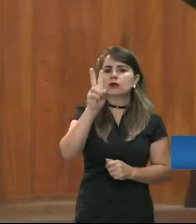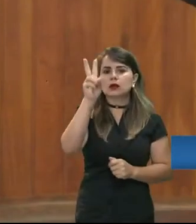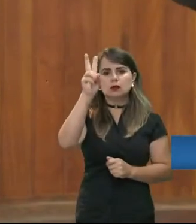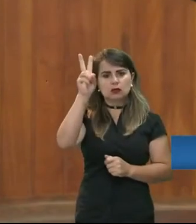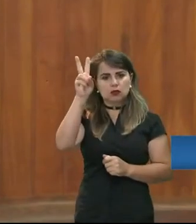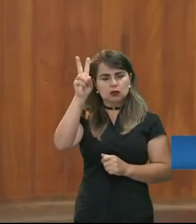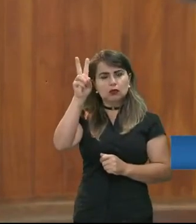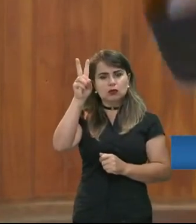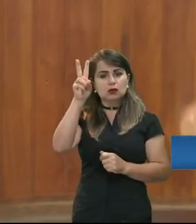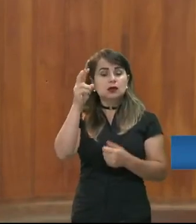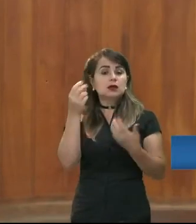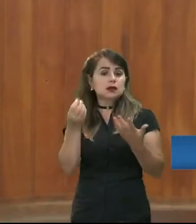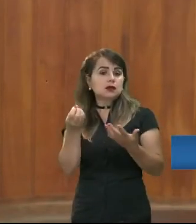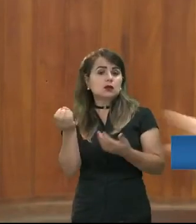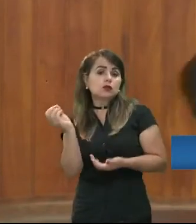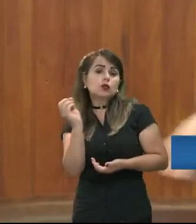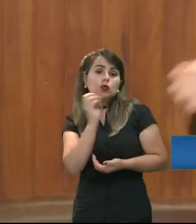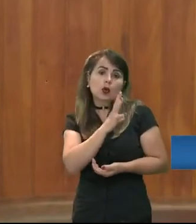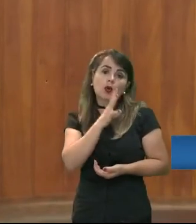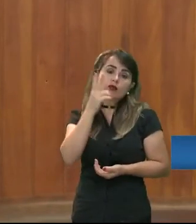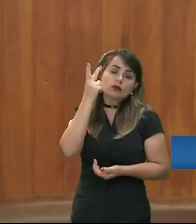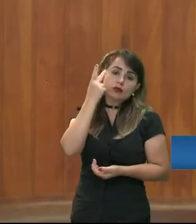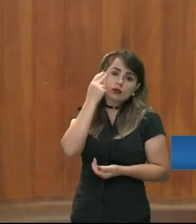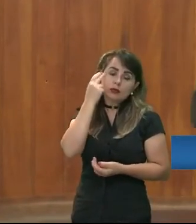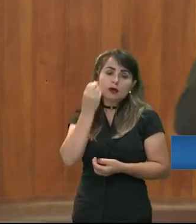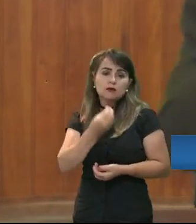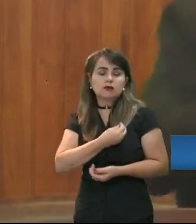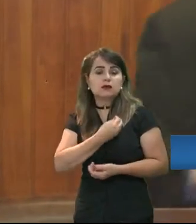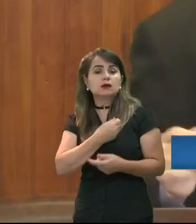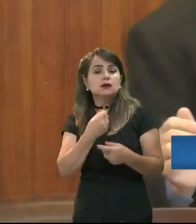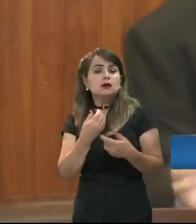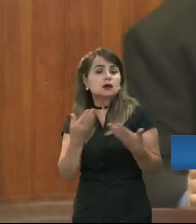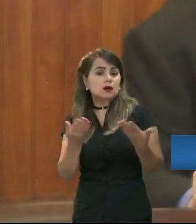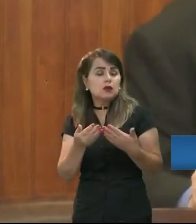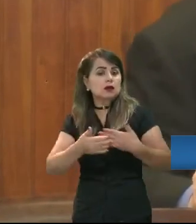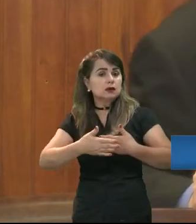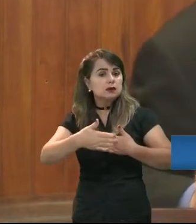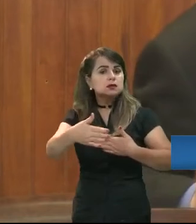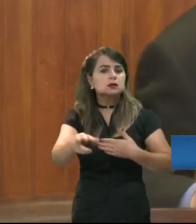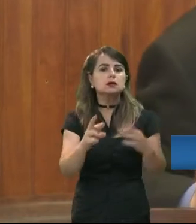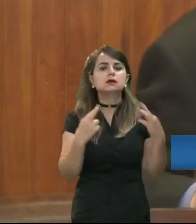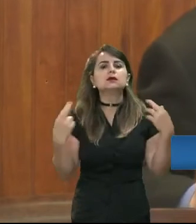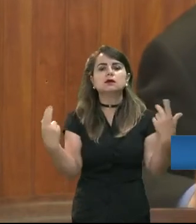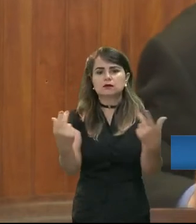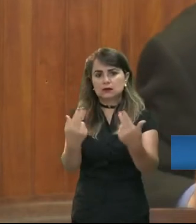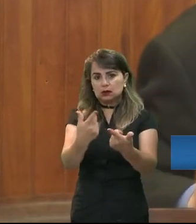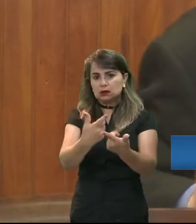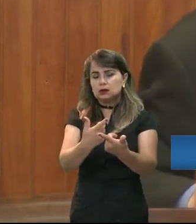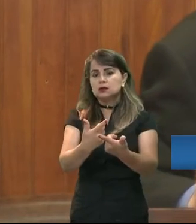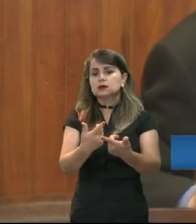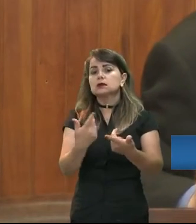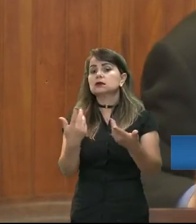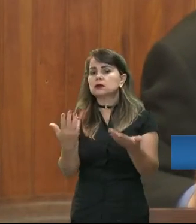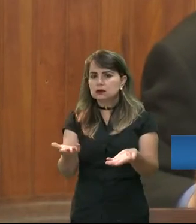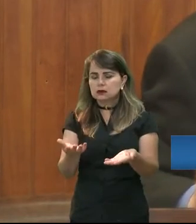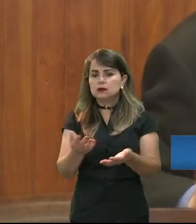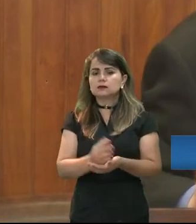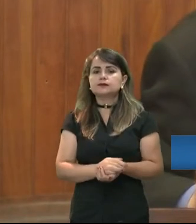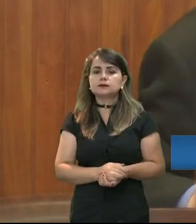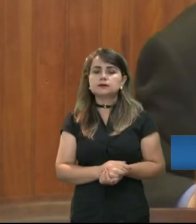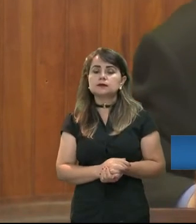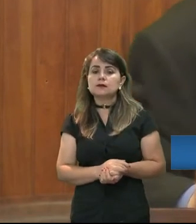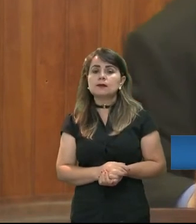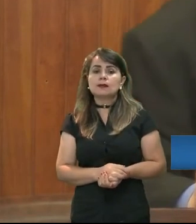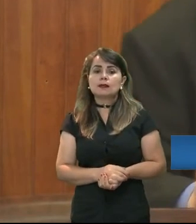ser diferente no novo normal, que não é mais normal. Então nós vamos voltar a tratar esses assuntos, só quero consignar essas matérias